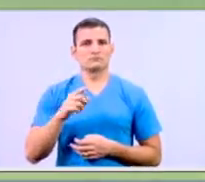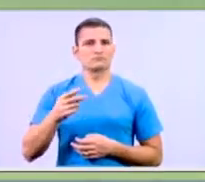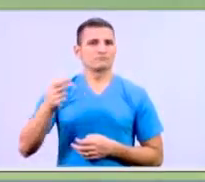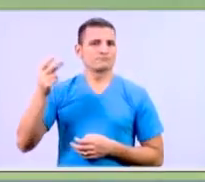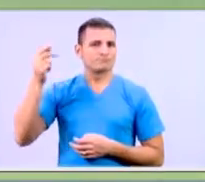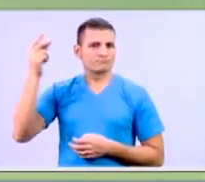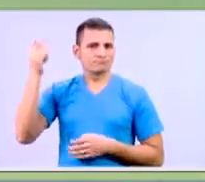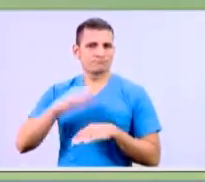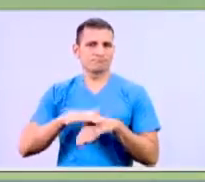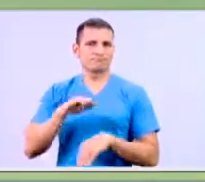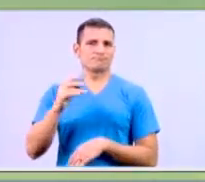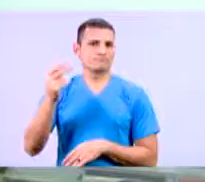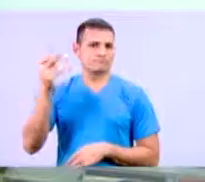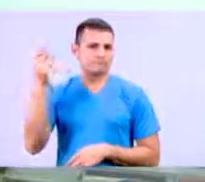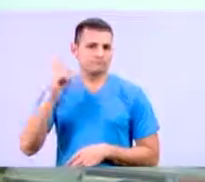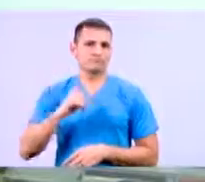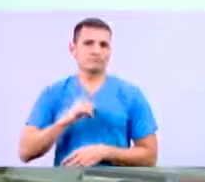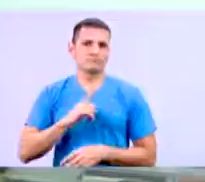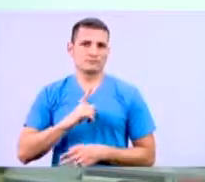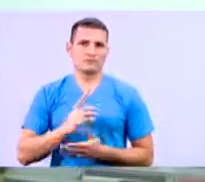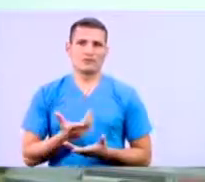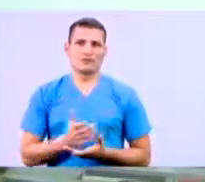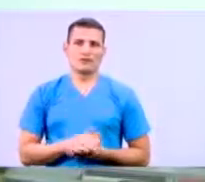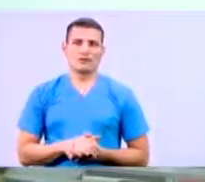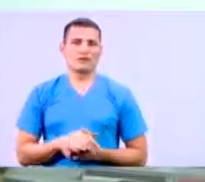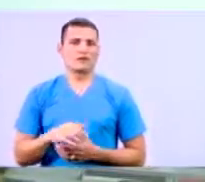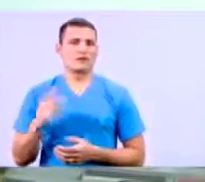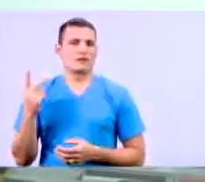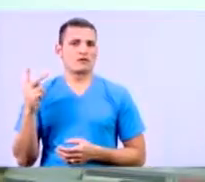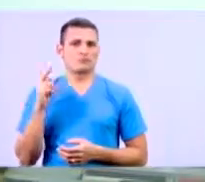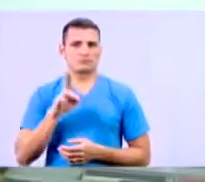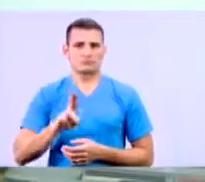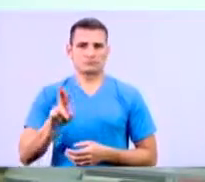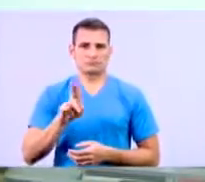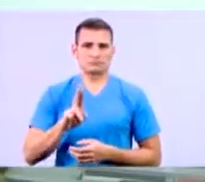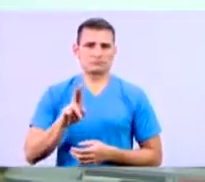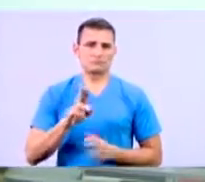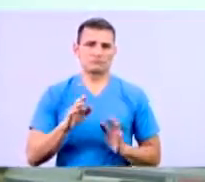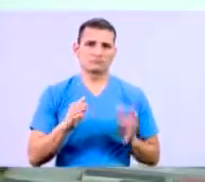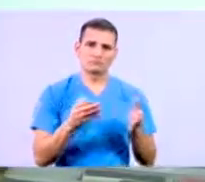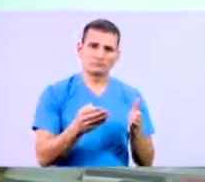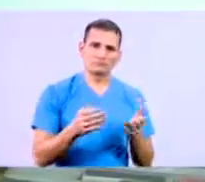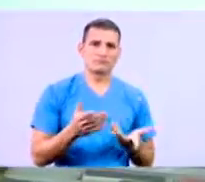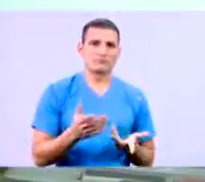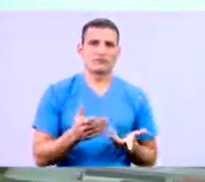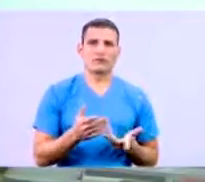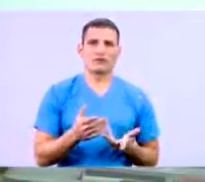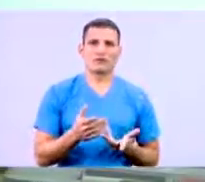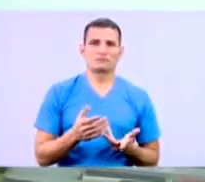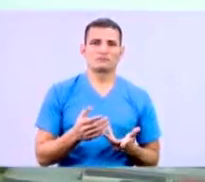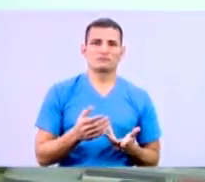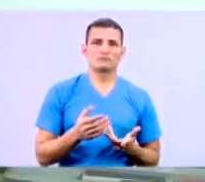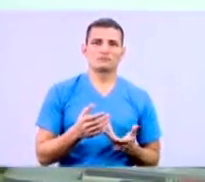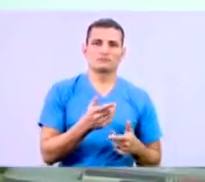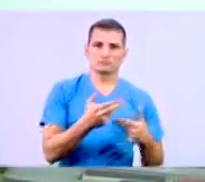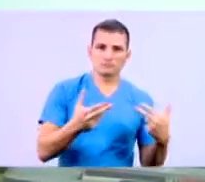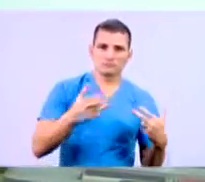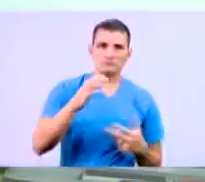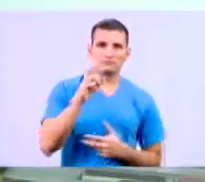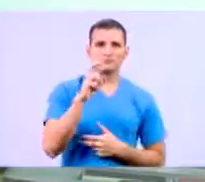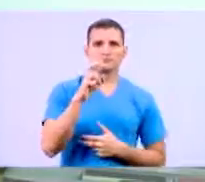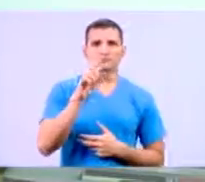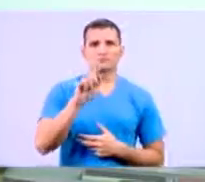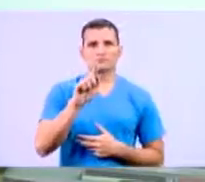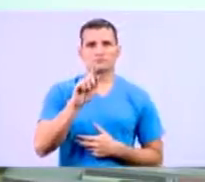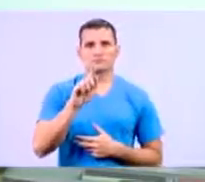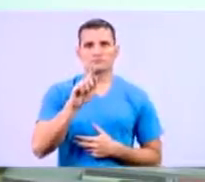antigas, aí a gente já vê que tem um tempinho, e tinham a sua utilização muito específica. Equipamento de 5 GHz